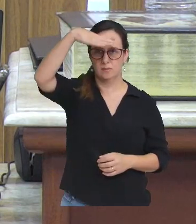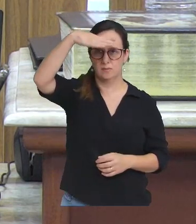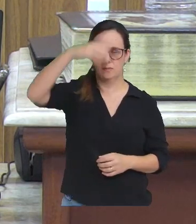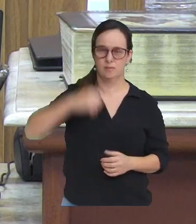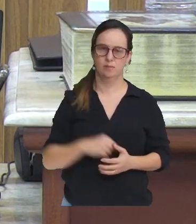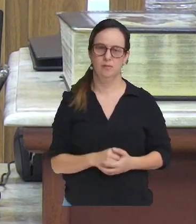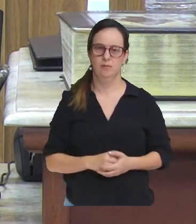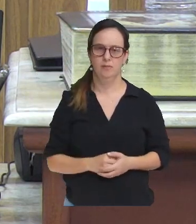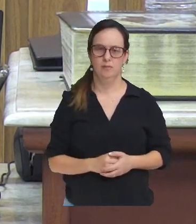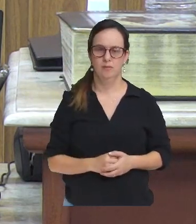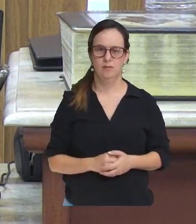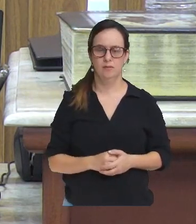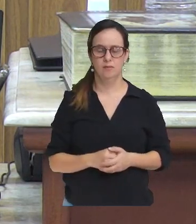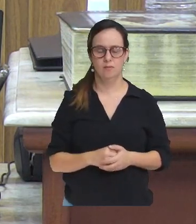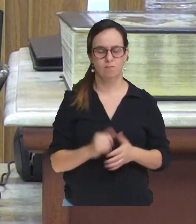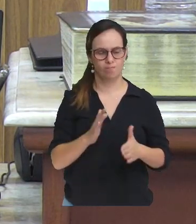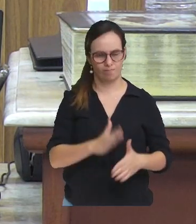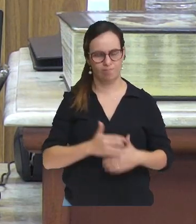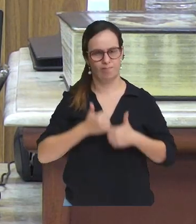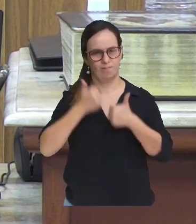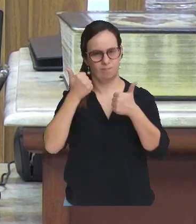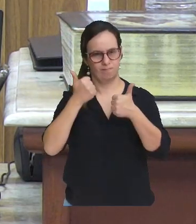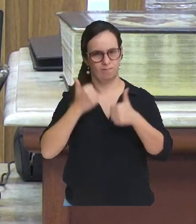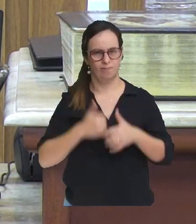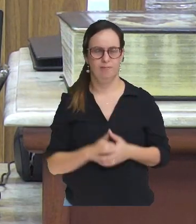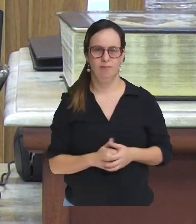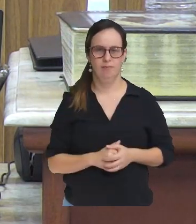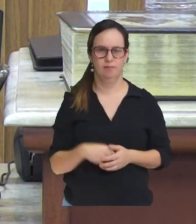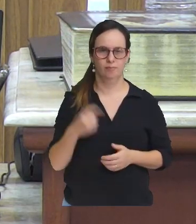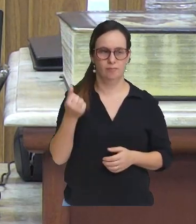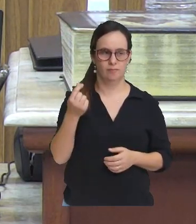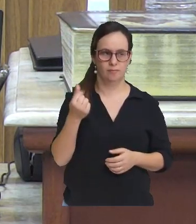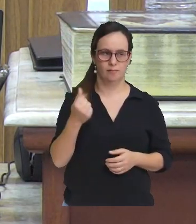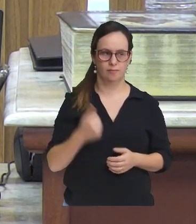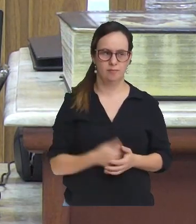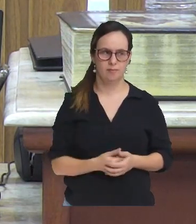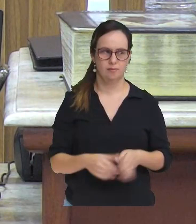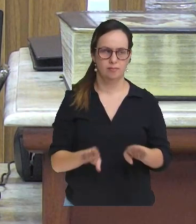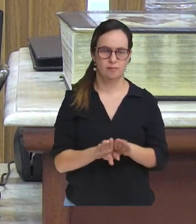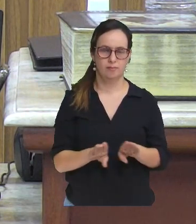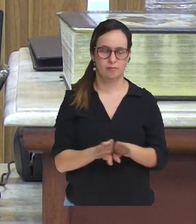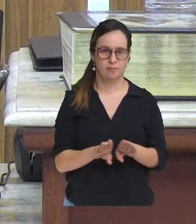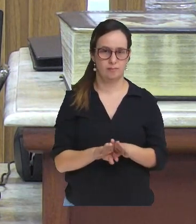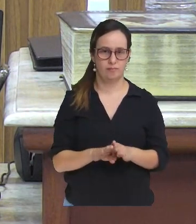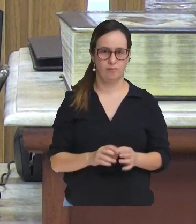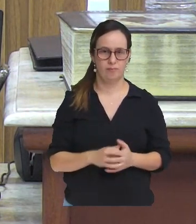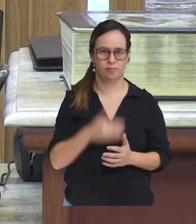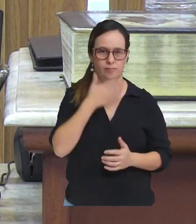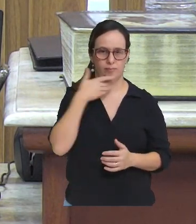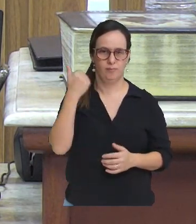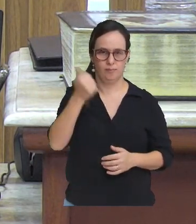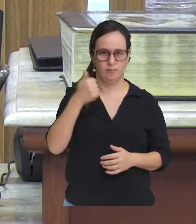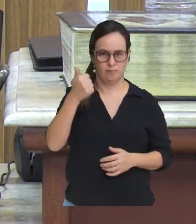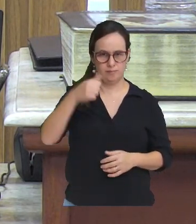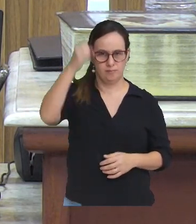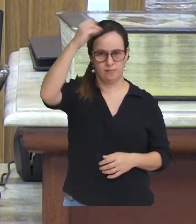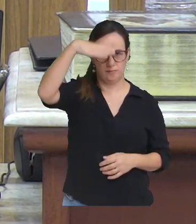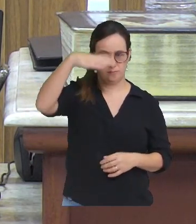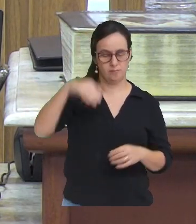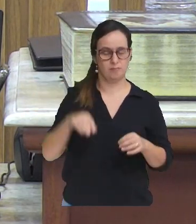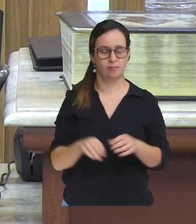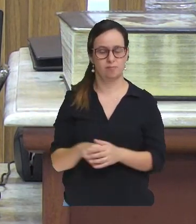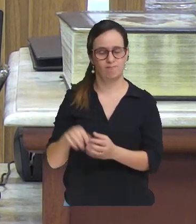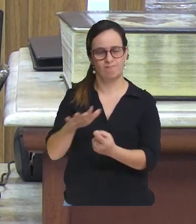muito para a economia e também a economia de energia e também para o nosso meio ambiente.